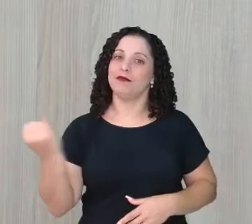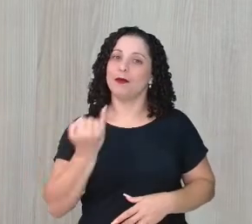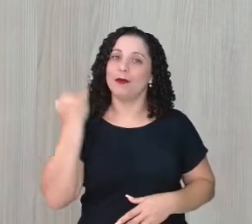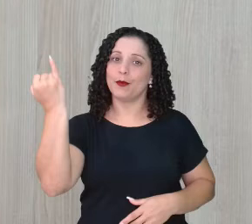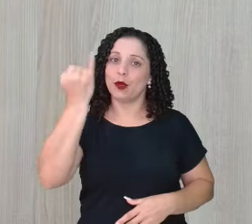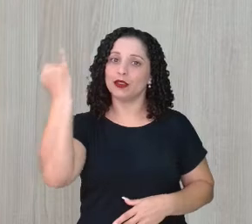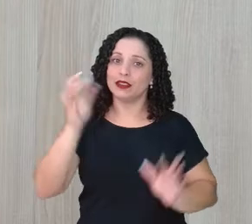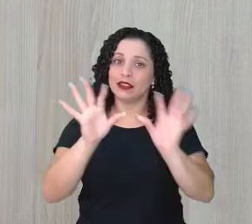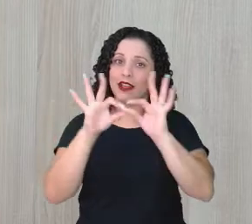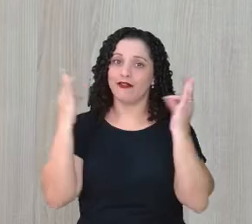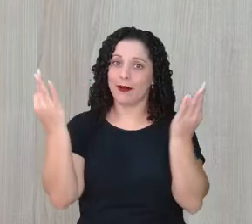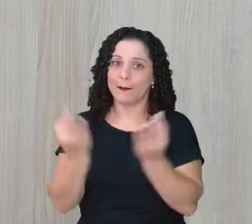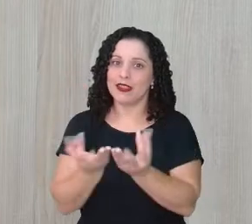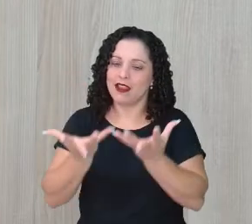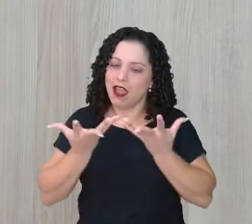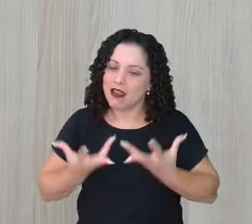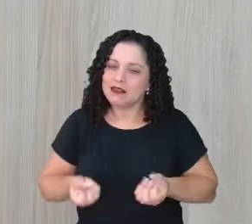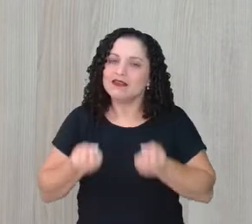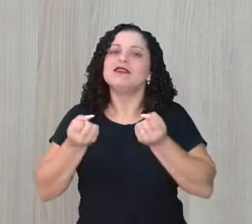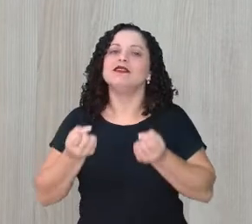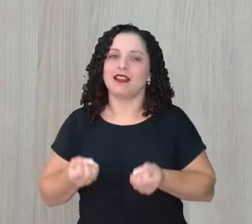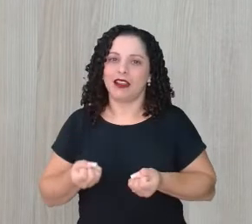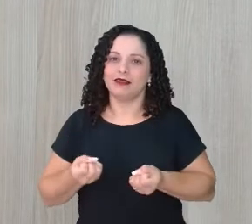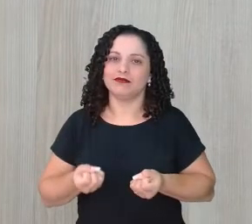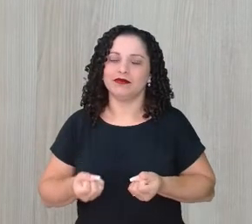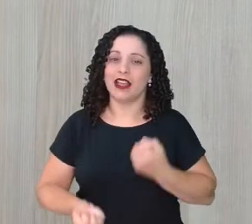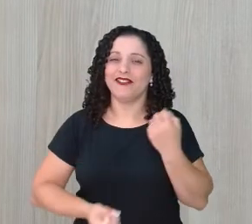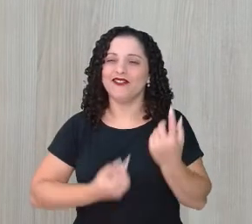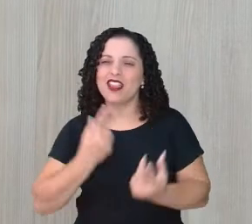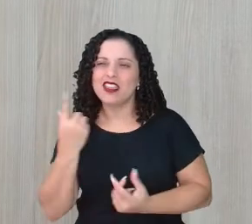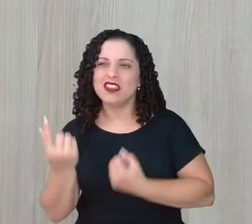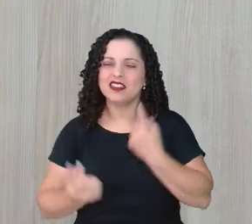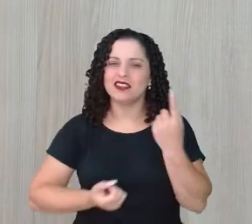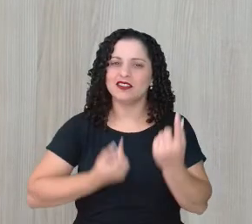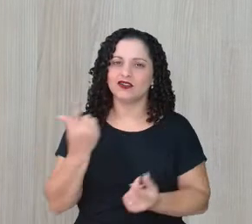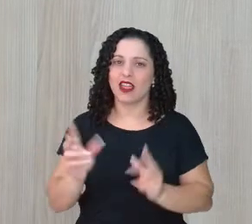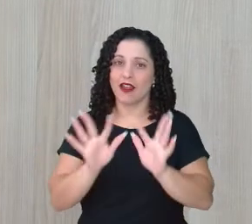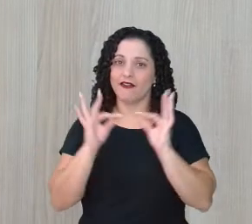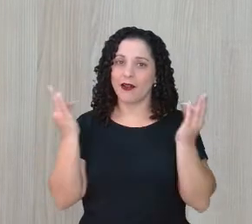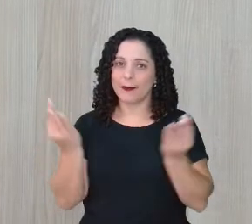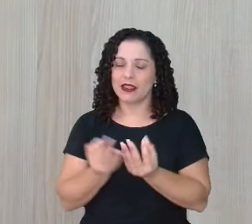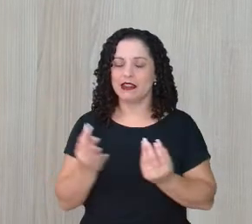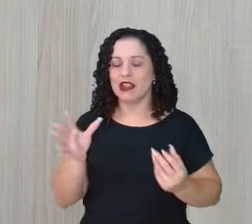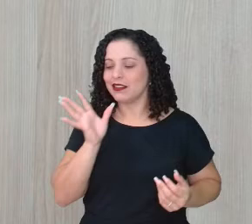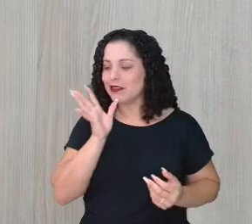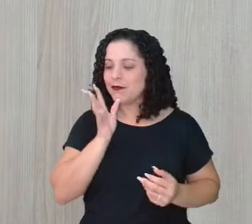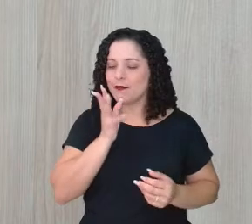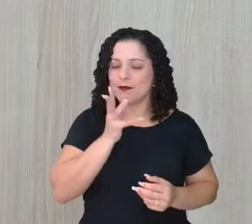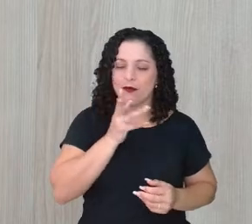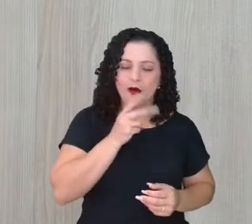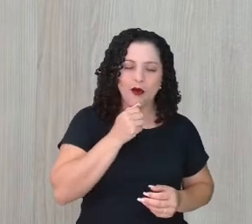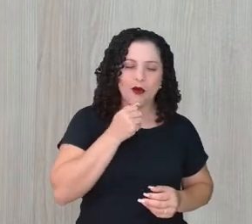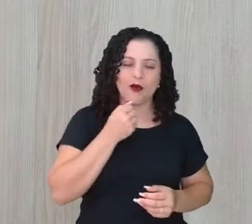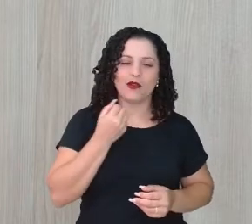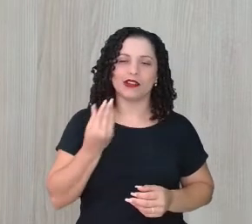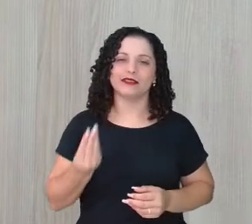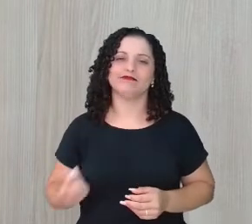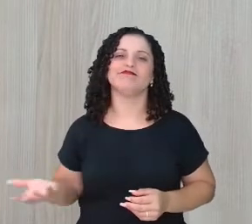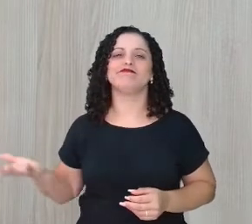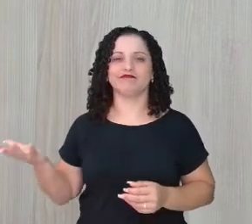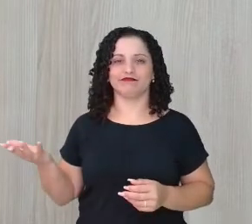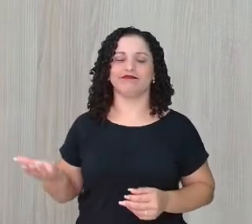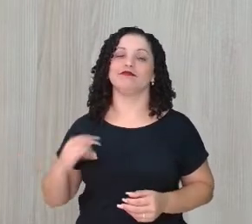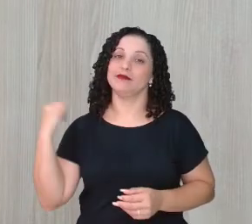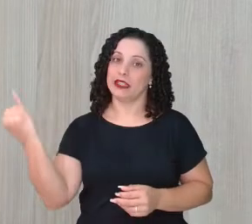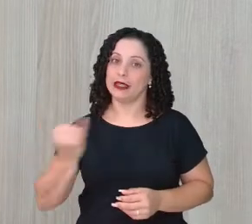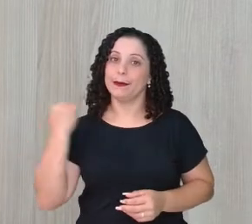também aceite. A gente vê que a família demora a descobrir ou demora a aceitar também e é importante que